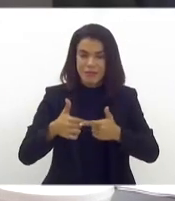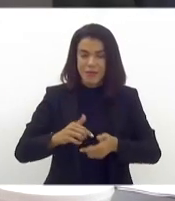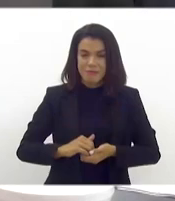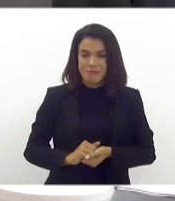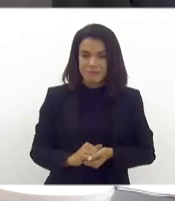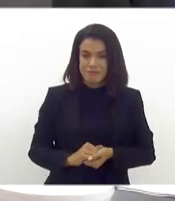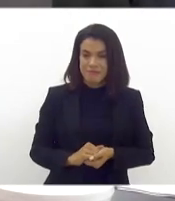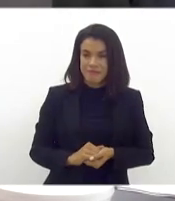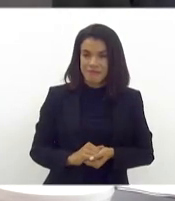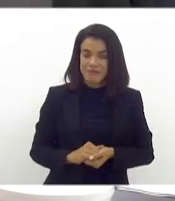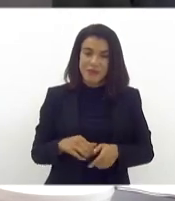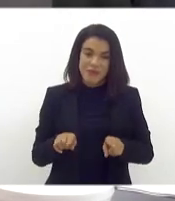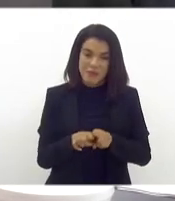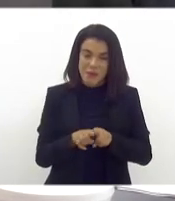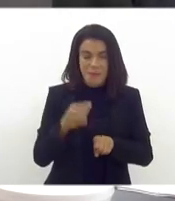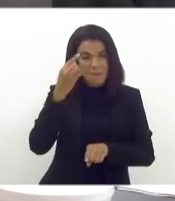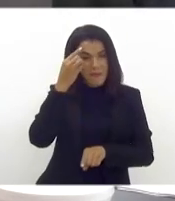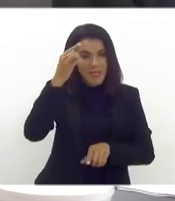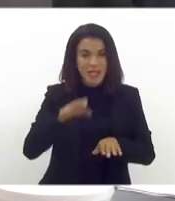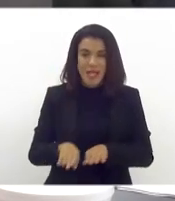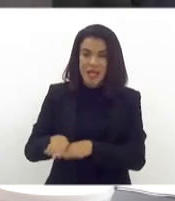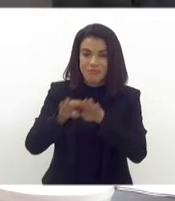O princípio da isonomia.